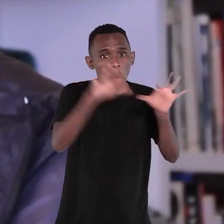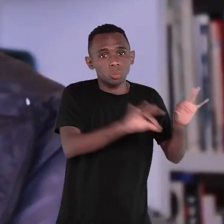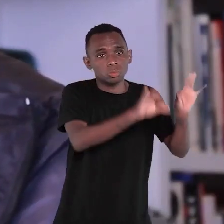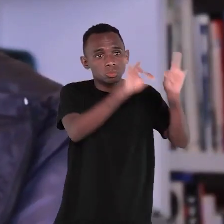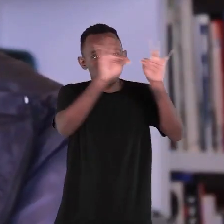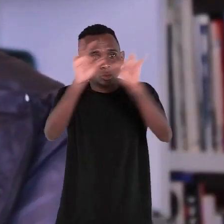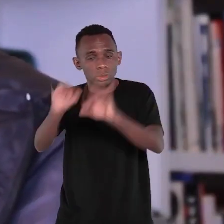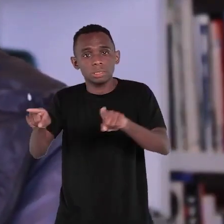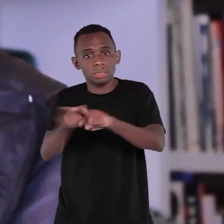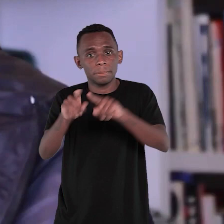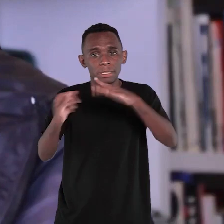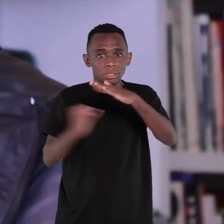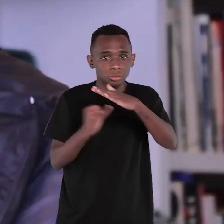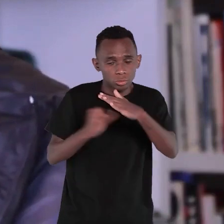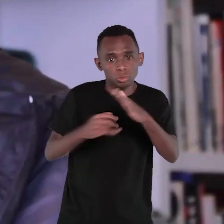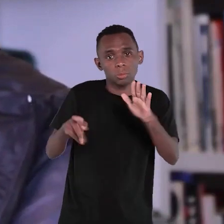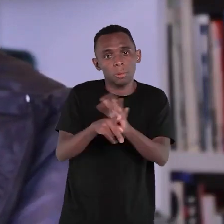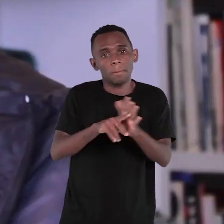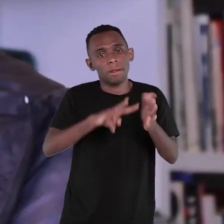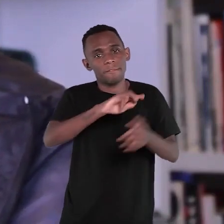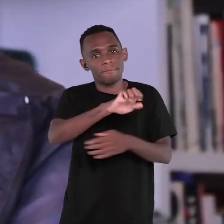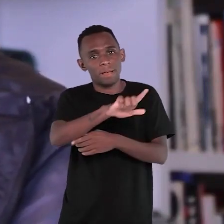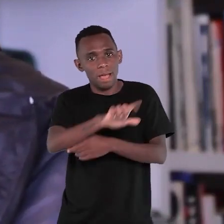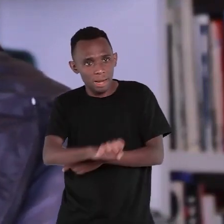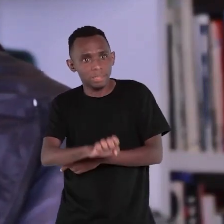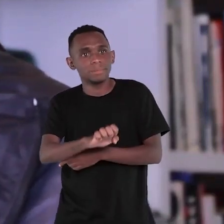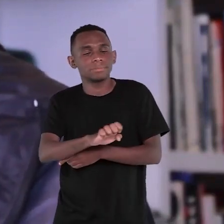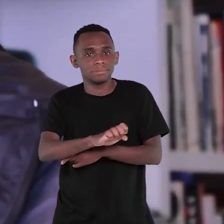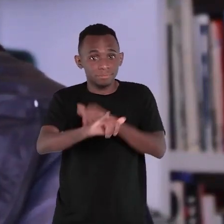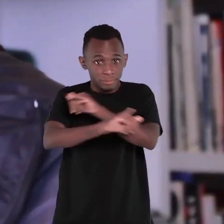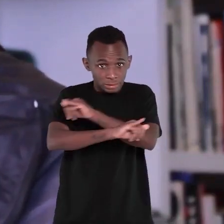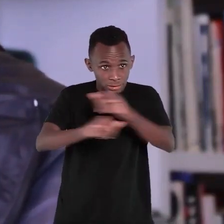nos assistiram, ao Instituto Cultural Vale,